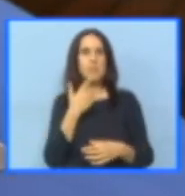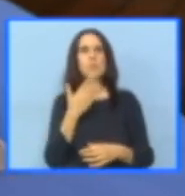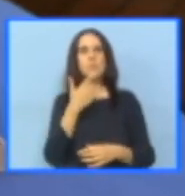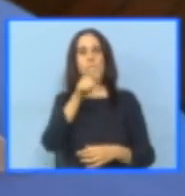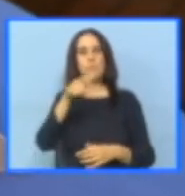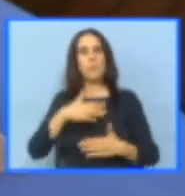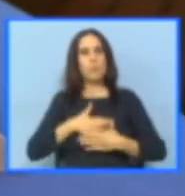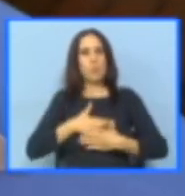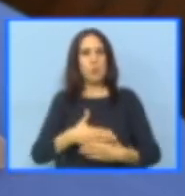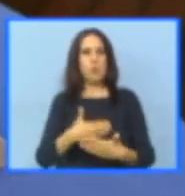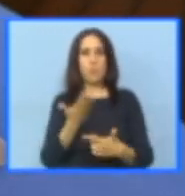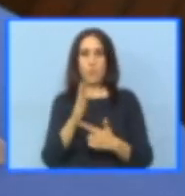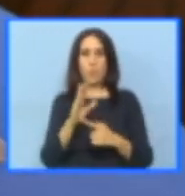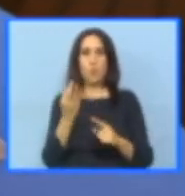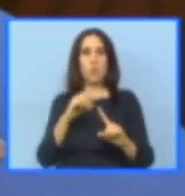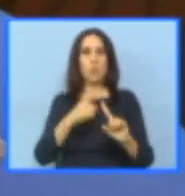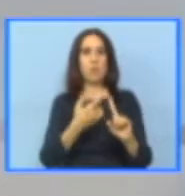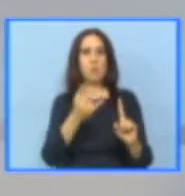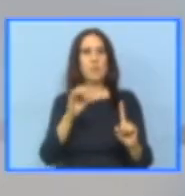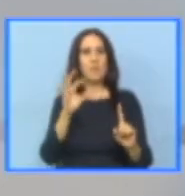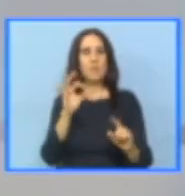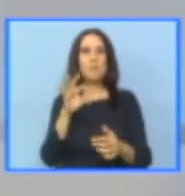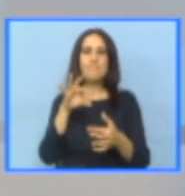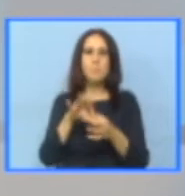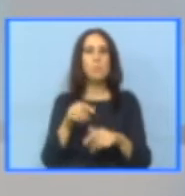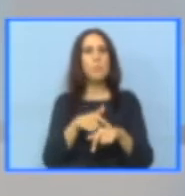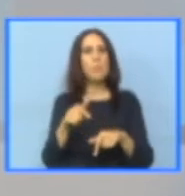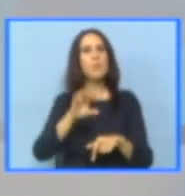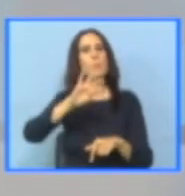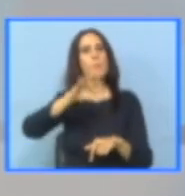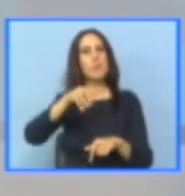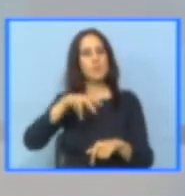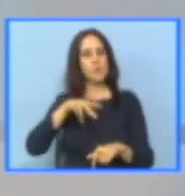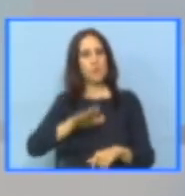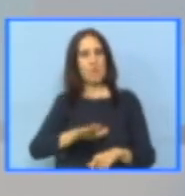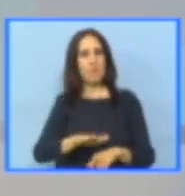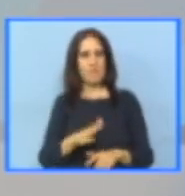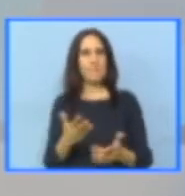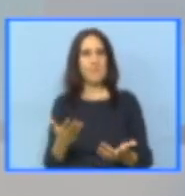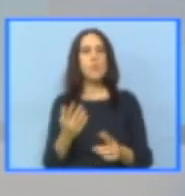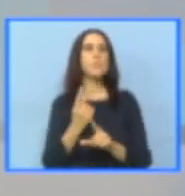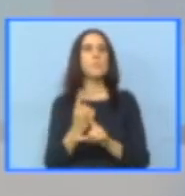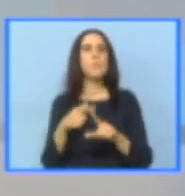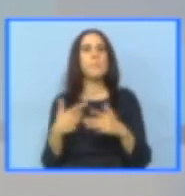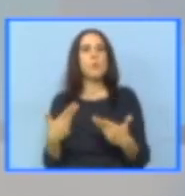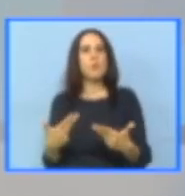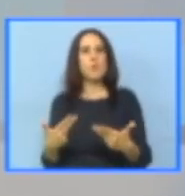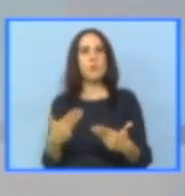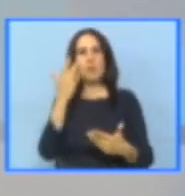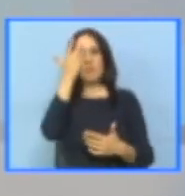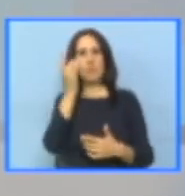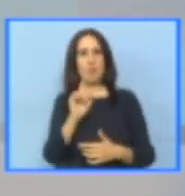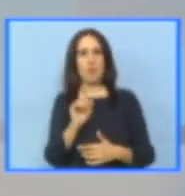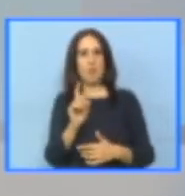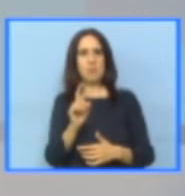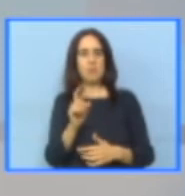voluntários, como foi em 2014, tem a ver também com o momento que o país atravessava. Porque hoje em dia não é fácil